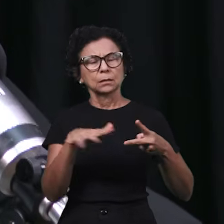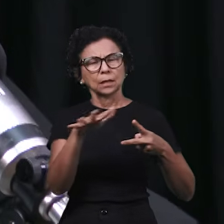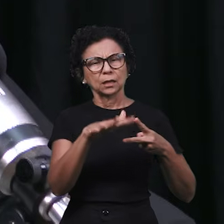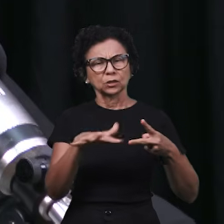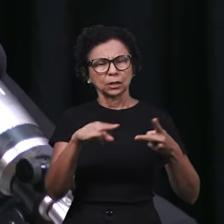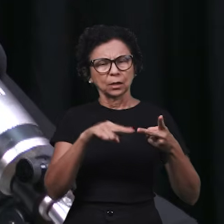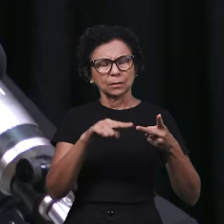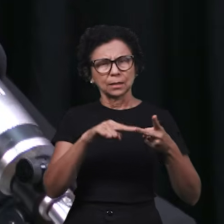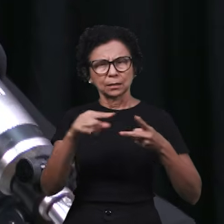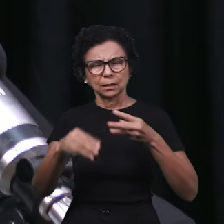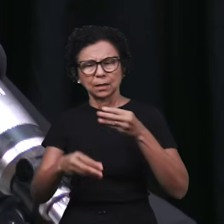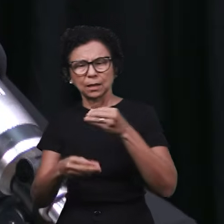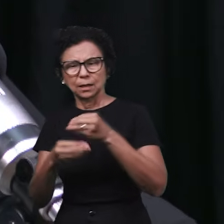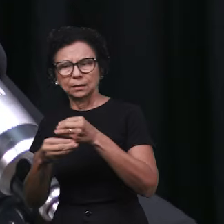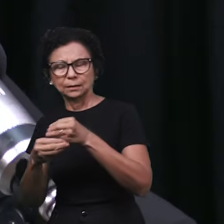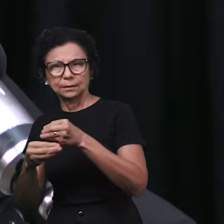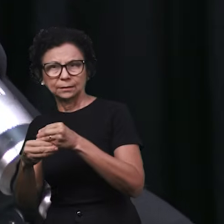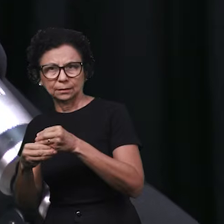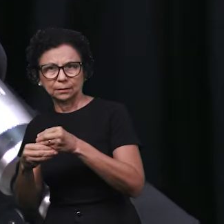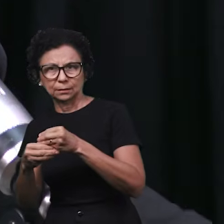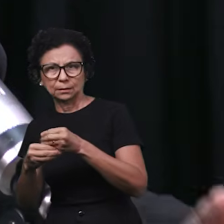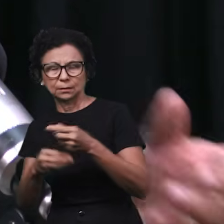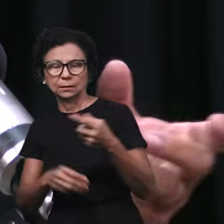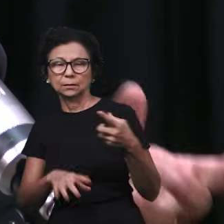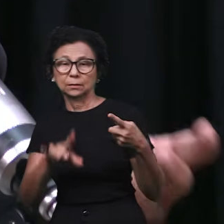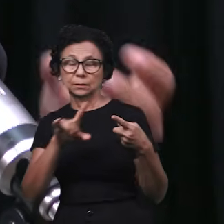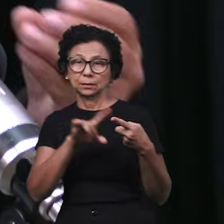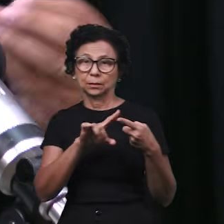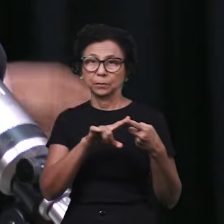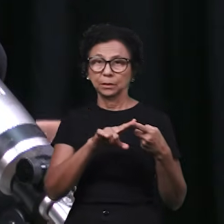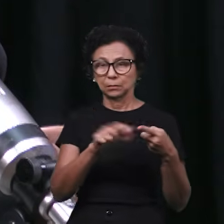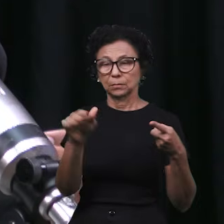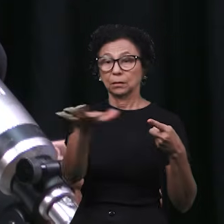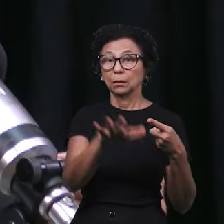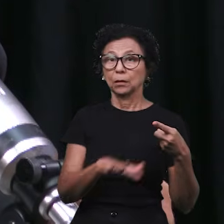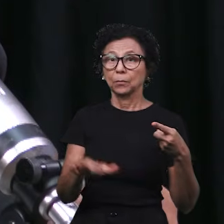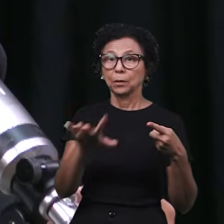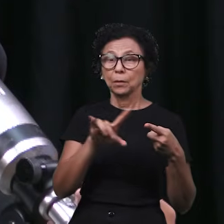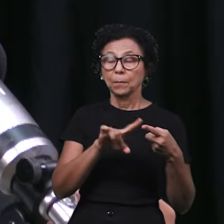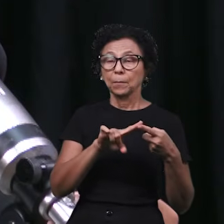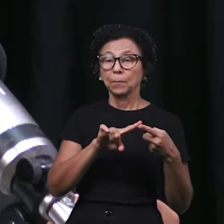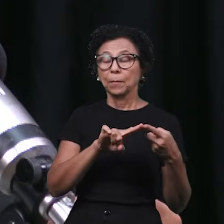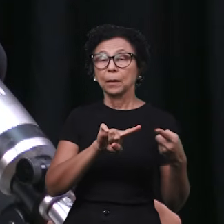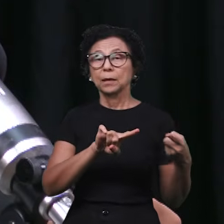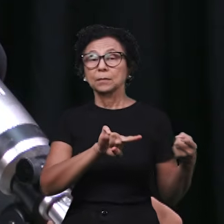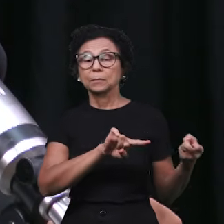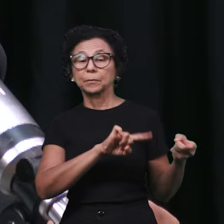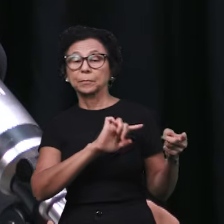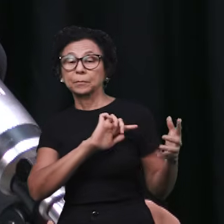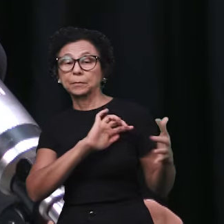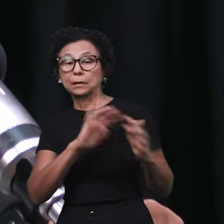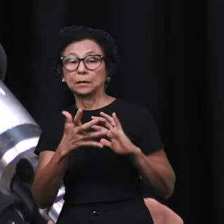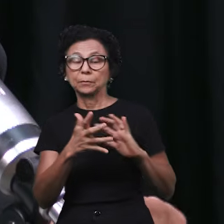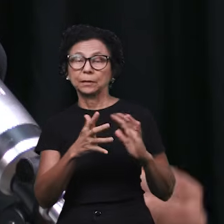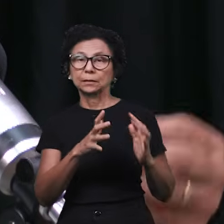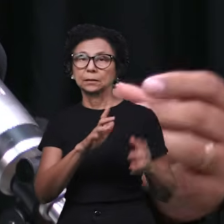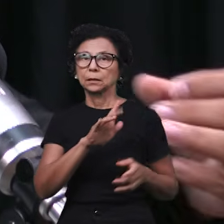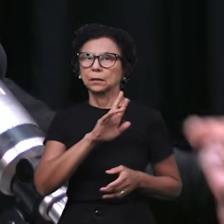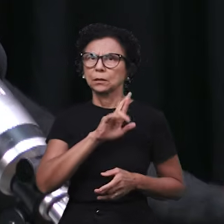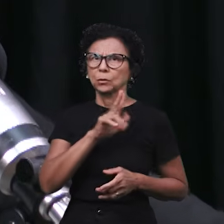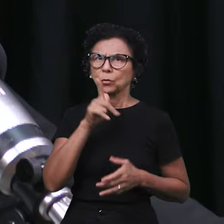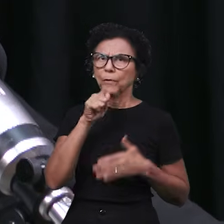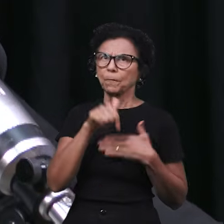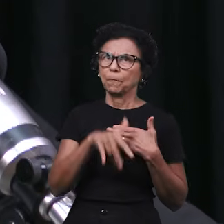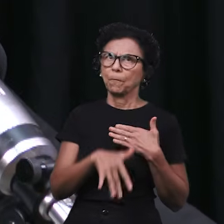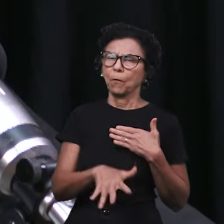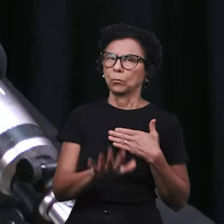amplo. Então, ele é um hiperônimo, né? Mas na hora que a gente vai trazer para Libras, a gente já tem que trazer, não tem que trazer fonte. A gente tem que trazer o sentido mais